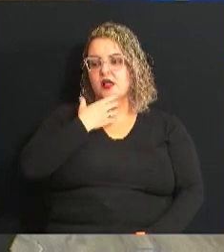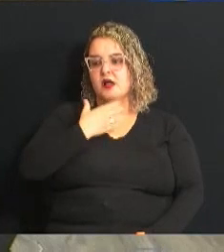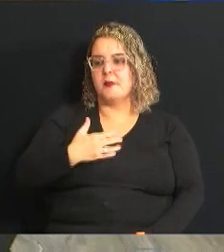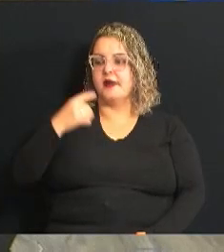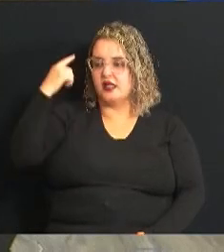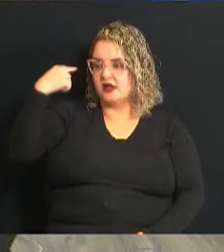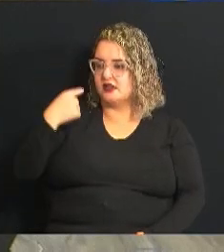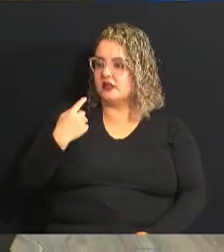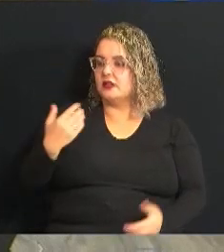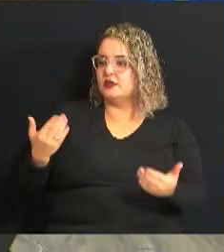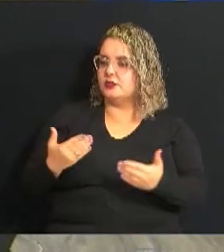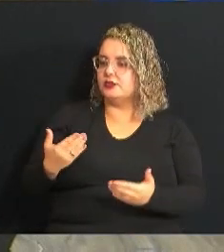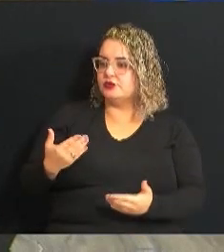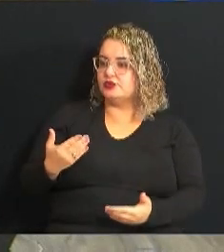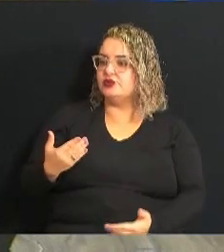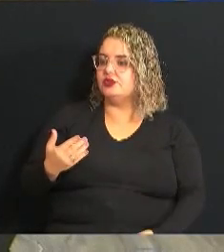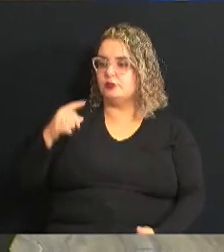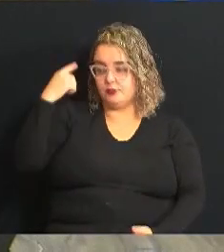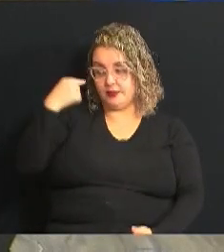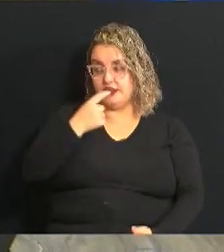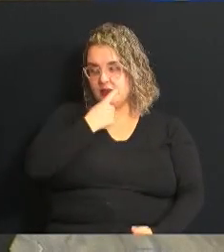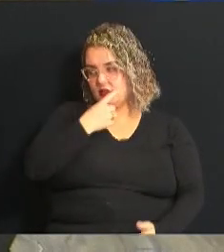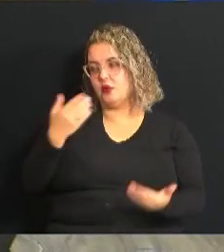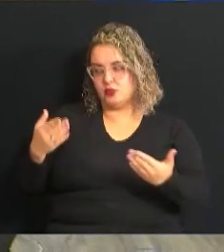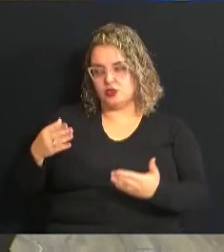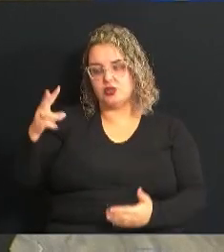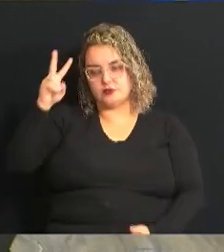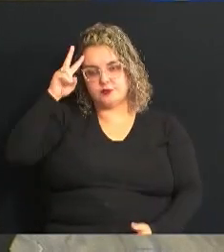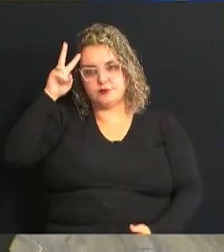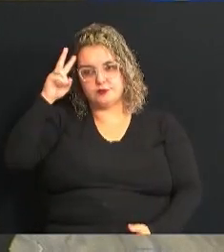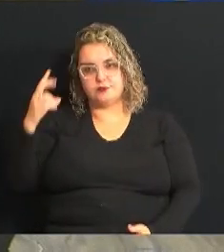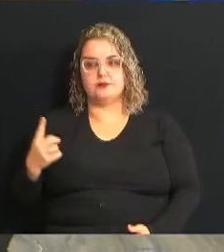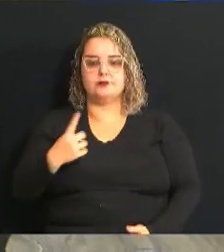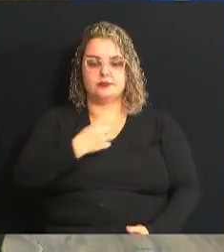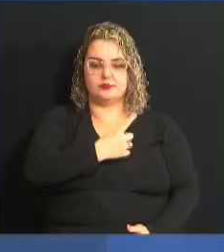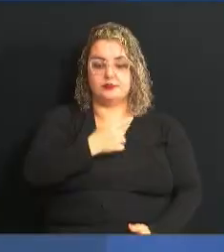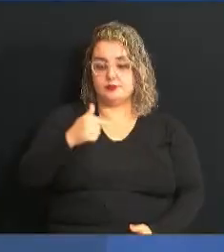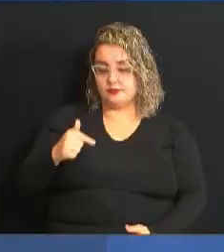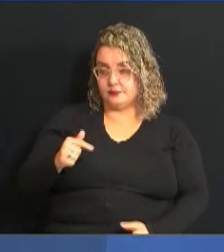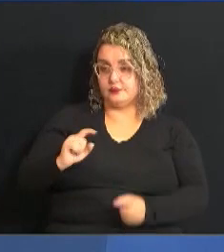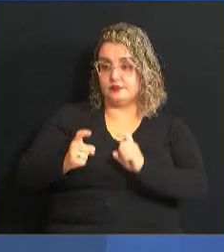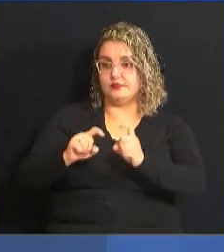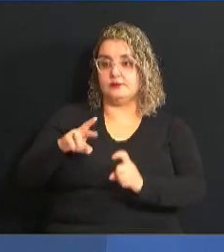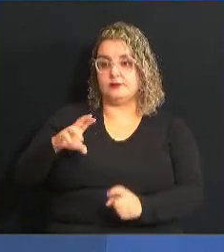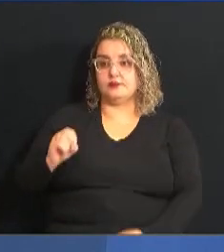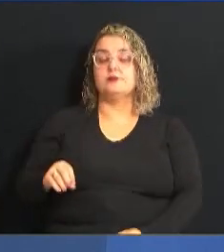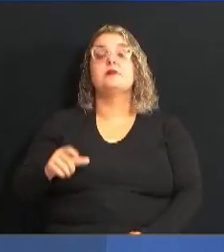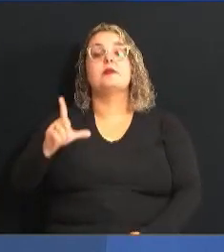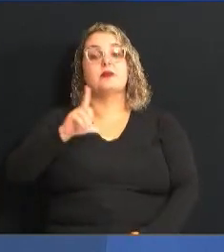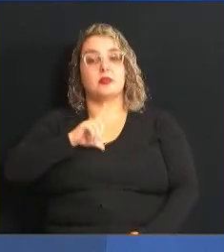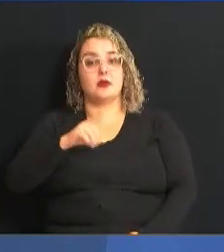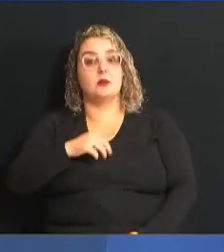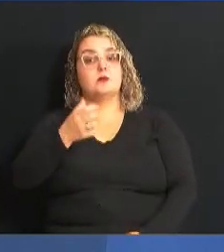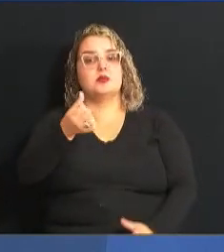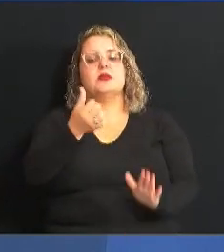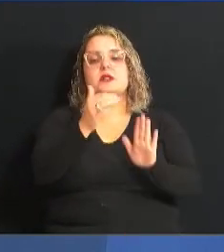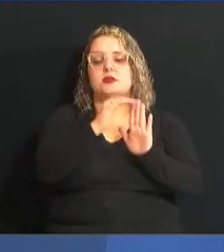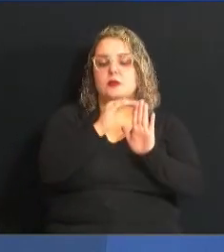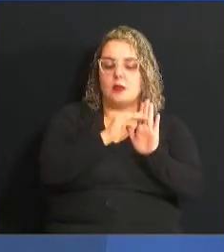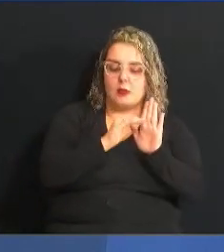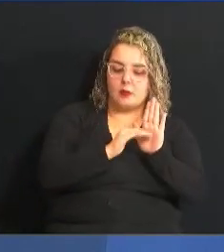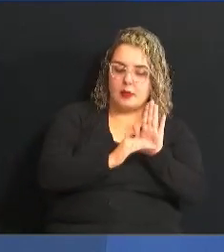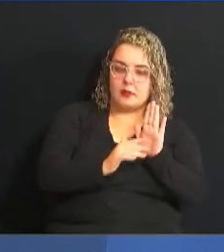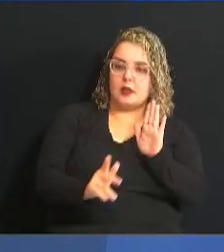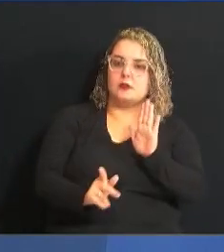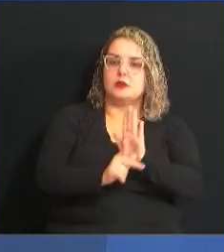segunda-feira, portanto é dia de reunião ordinária, a 17ª. E nós temos 6 projetos na pauta, lembrando